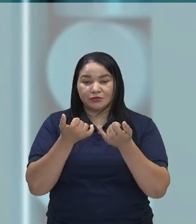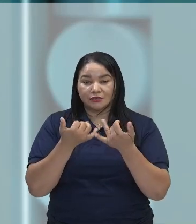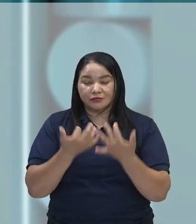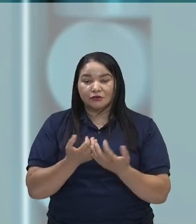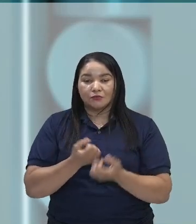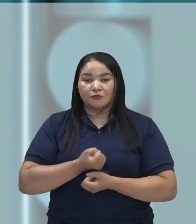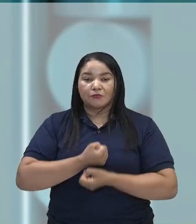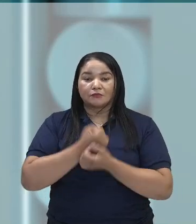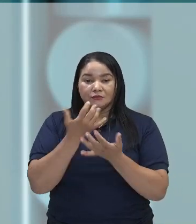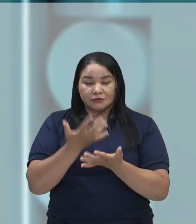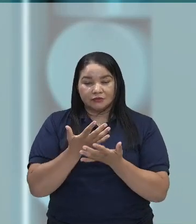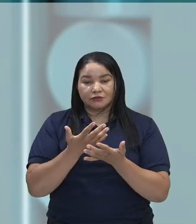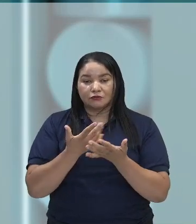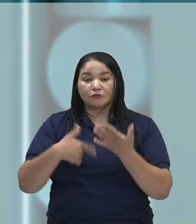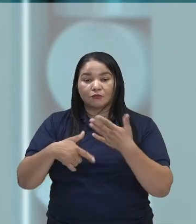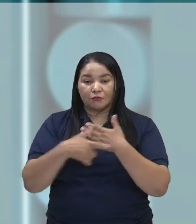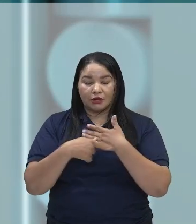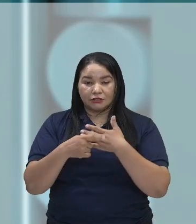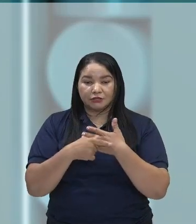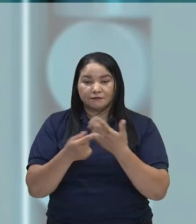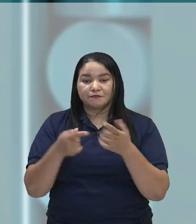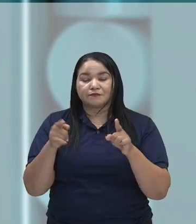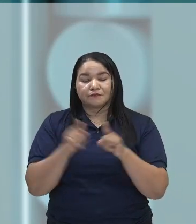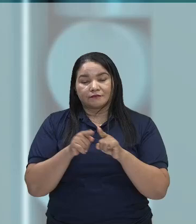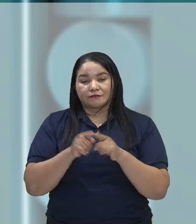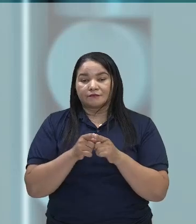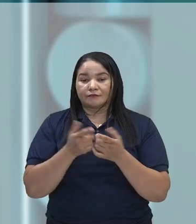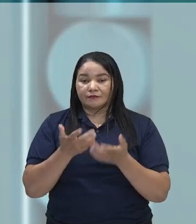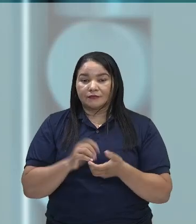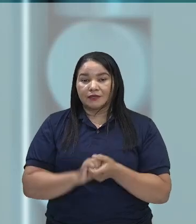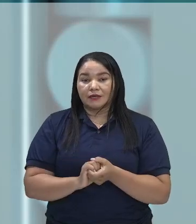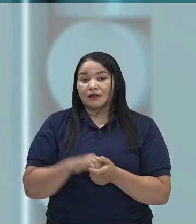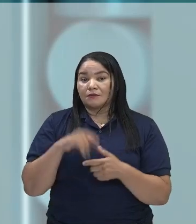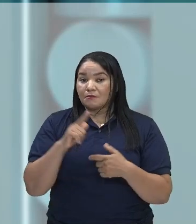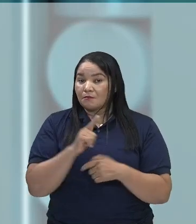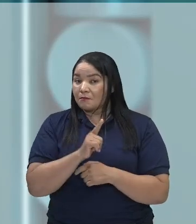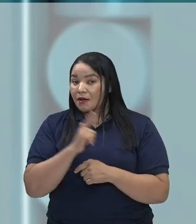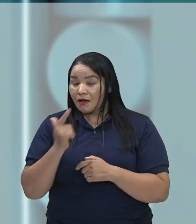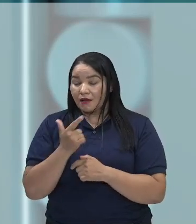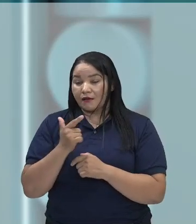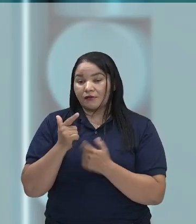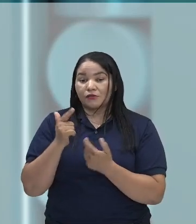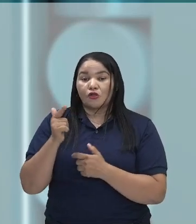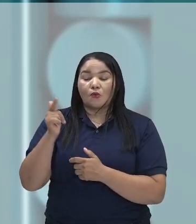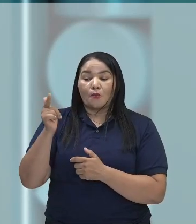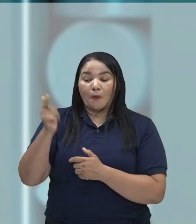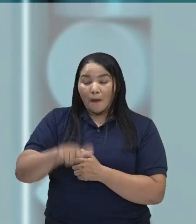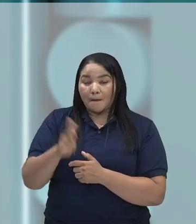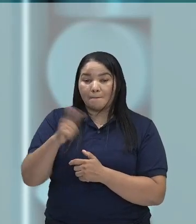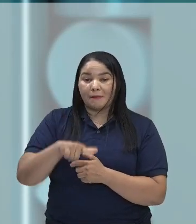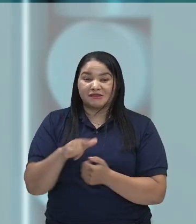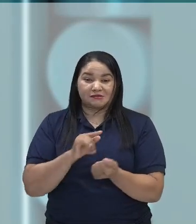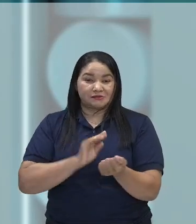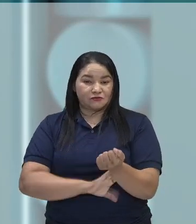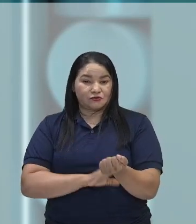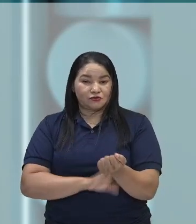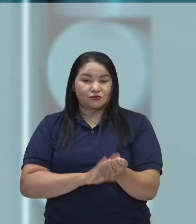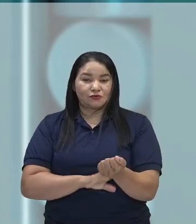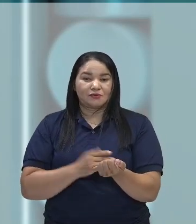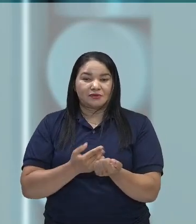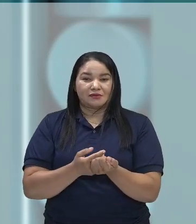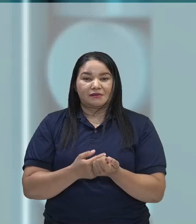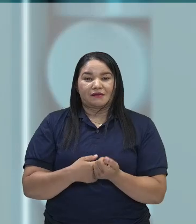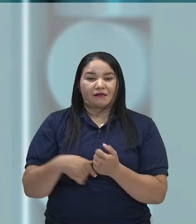quer passar, quer transmitir para o seu leitor. Já o pleonasmo vicioso é o que nós costumamos, sai